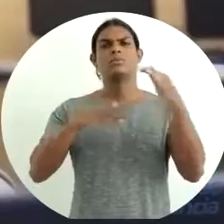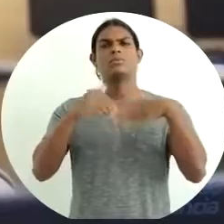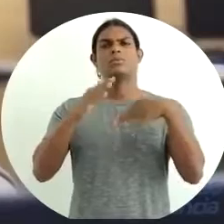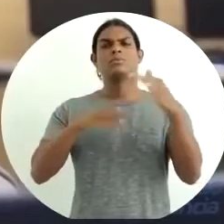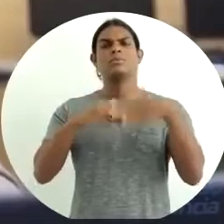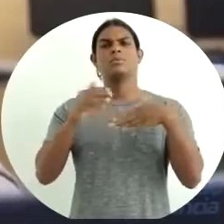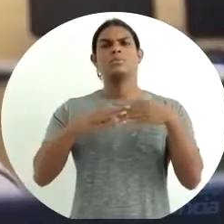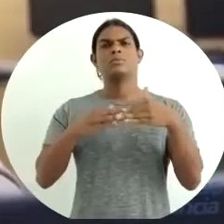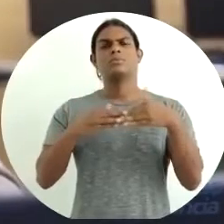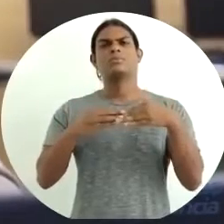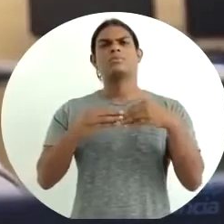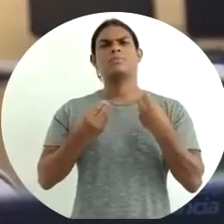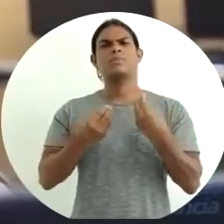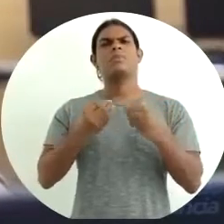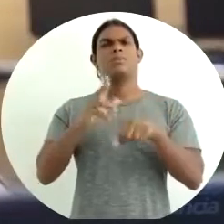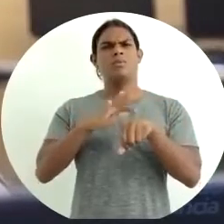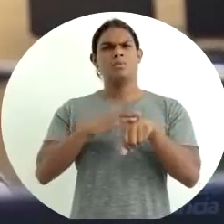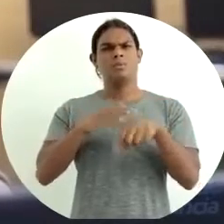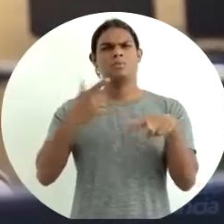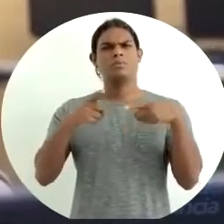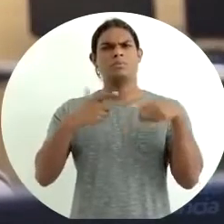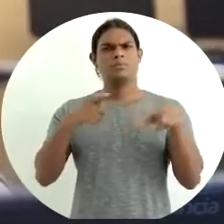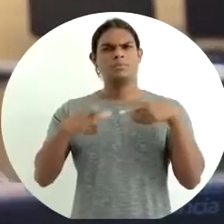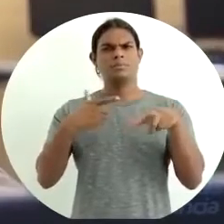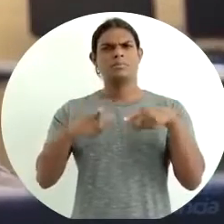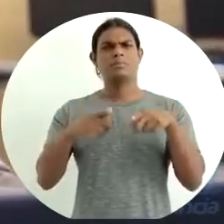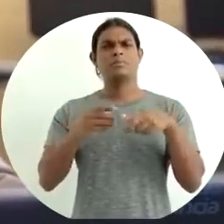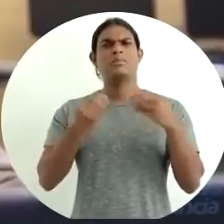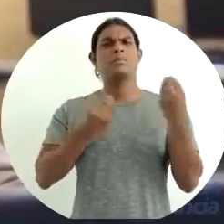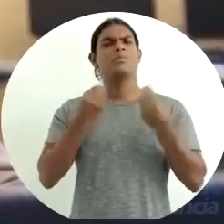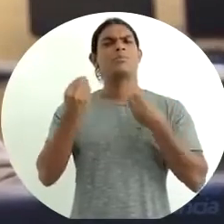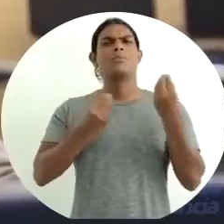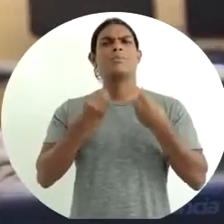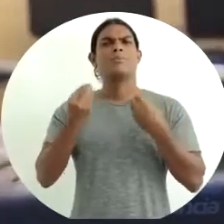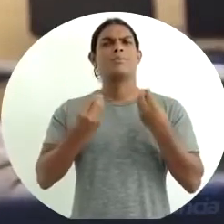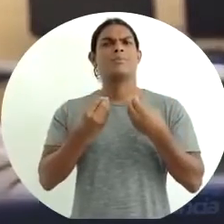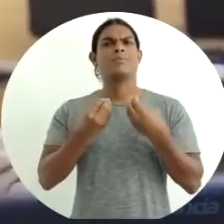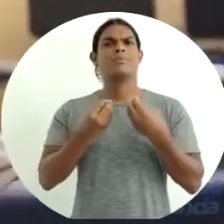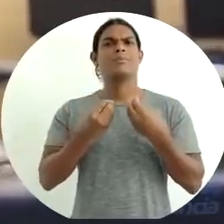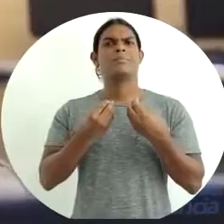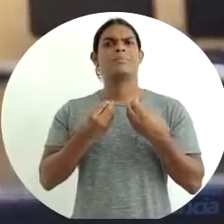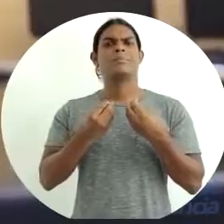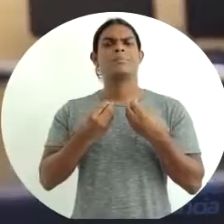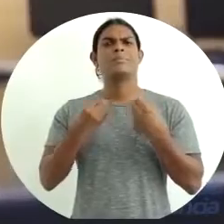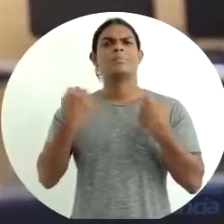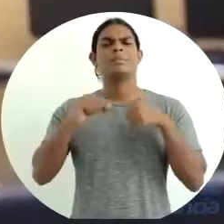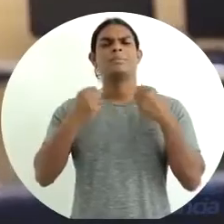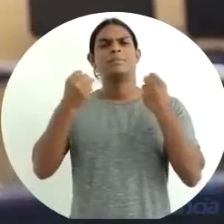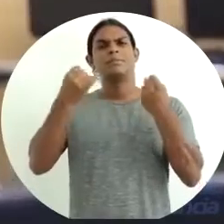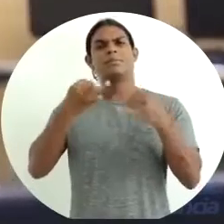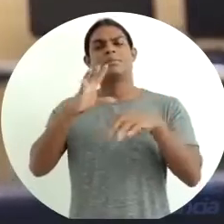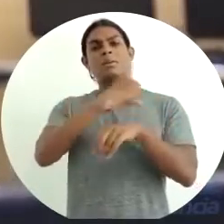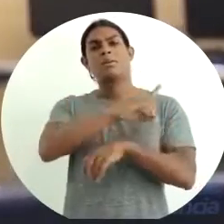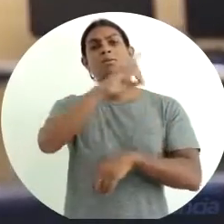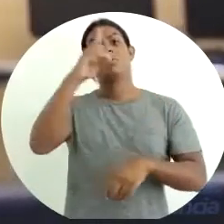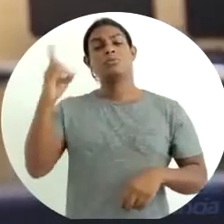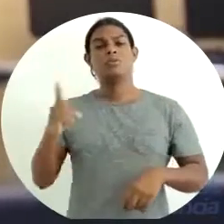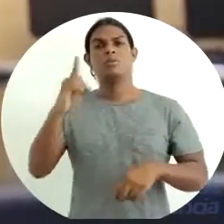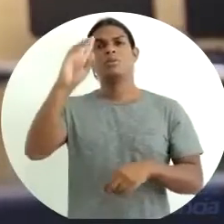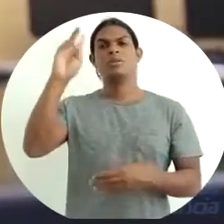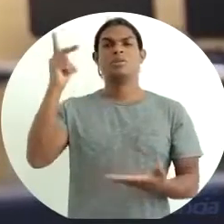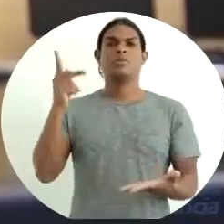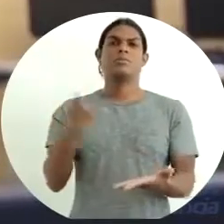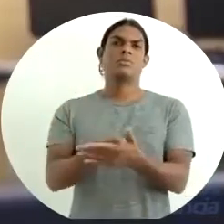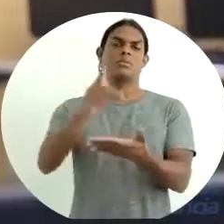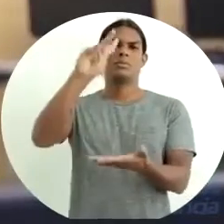trabalho por consideração? É um acidente do trabalho por consideração. E como é então que a gente diz o dia que ocorreu o acidente? Bom,